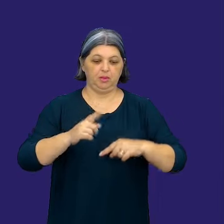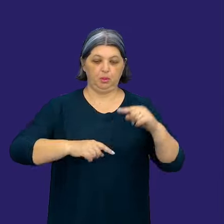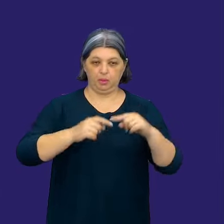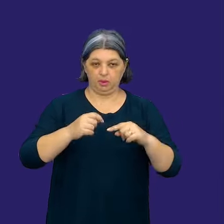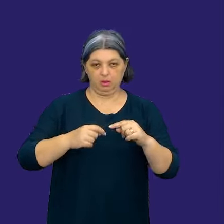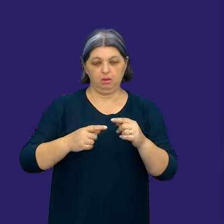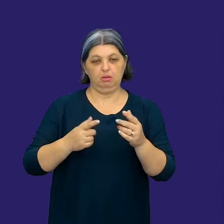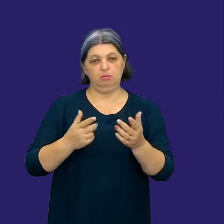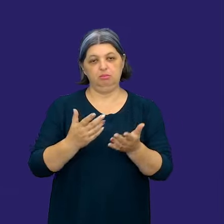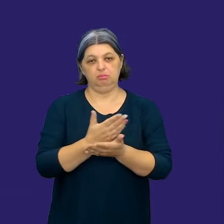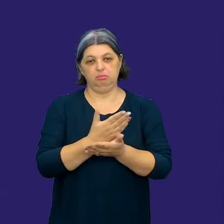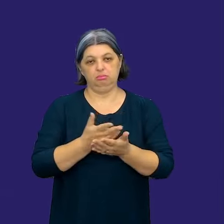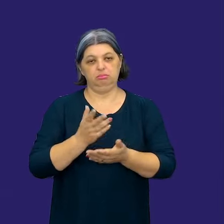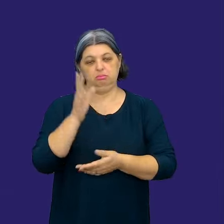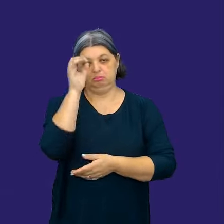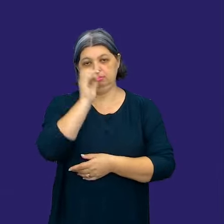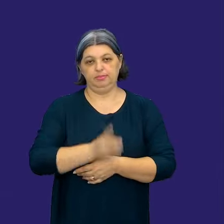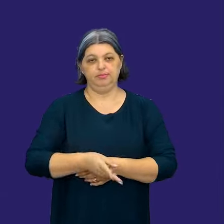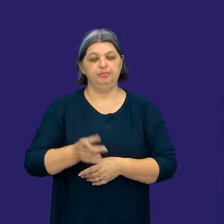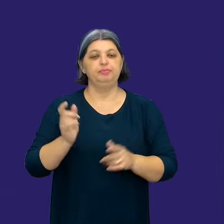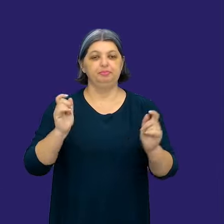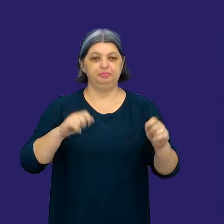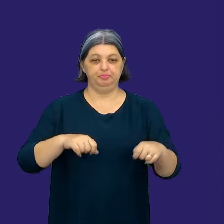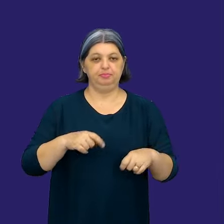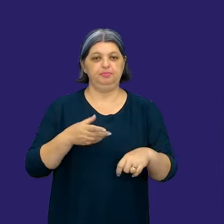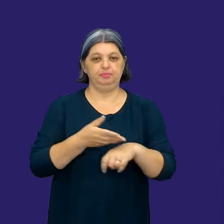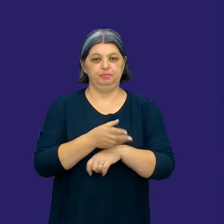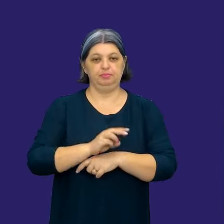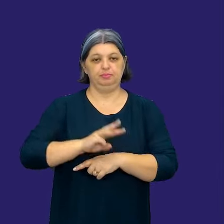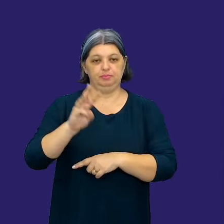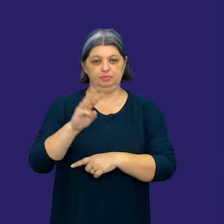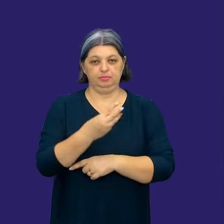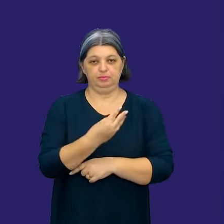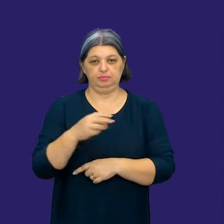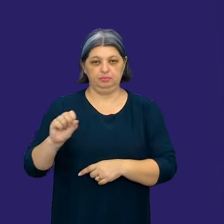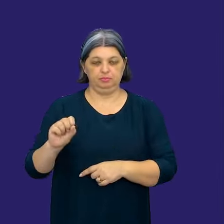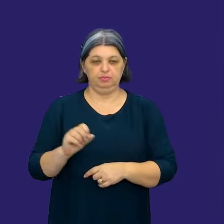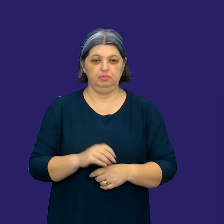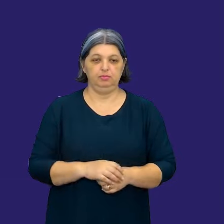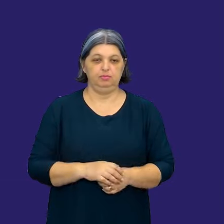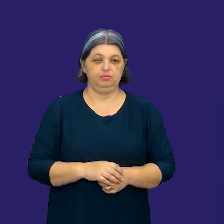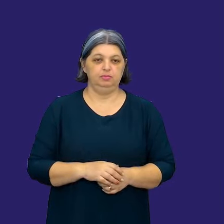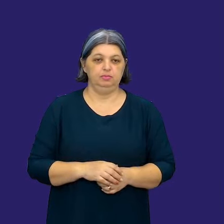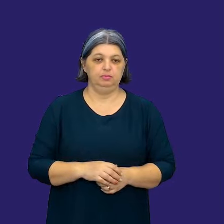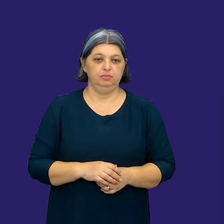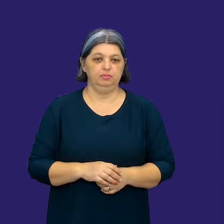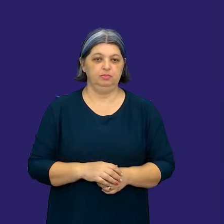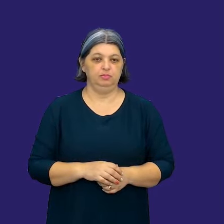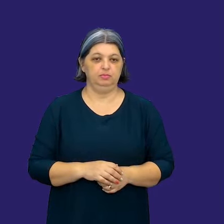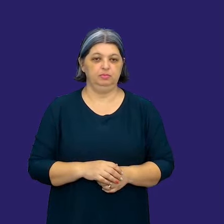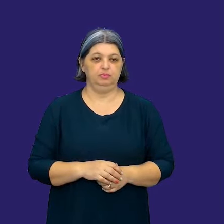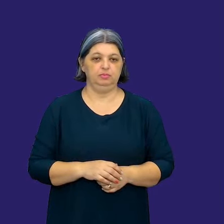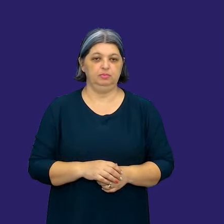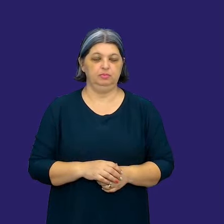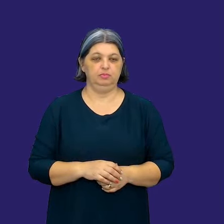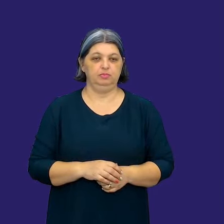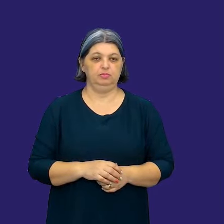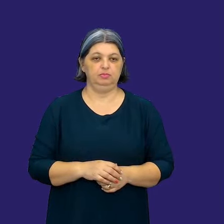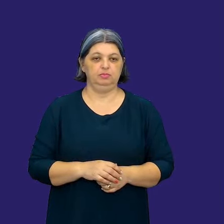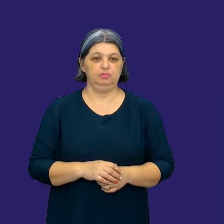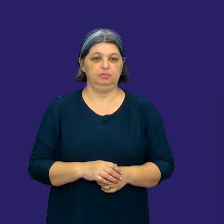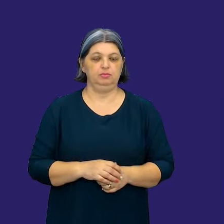Sempre poderá obtê-lo lá no site da EFAP, e esse vídeo, junto com